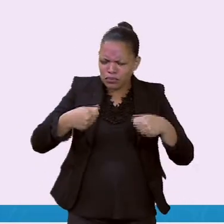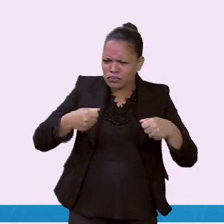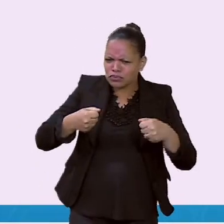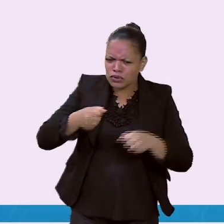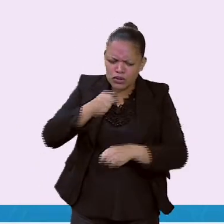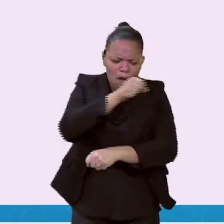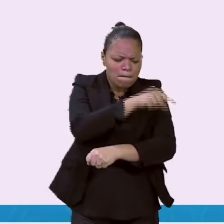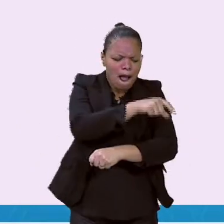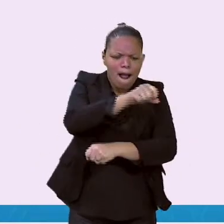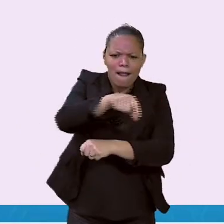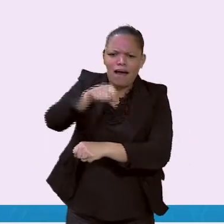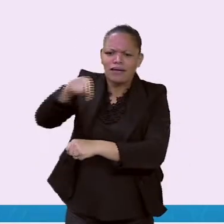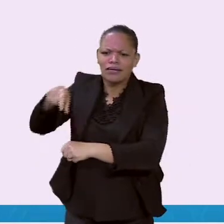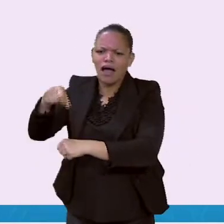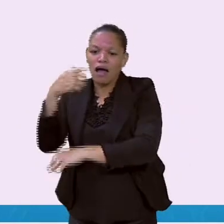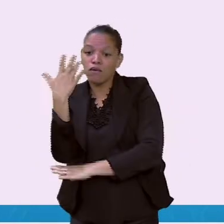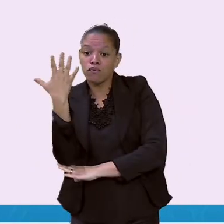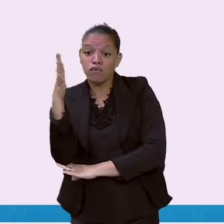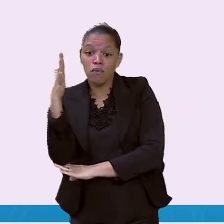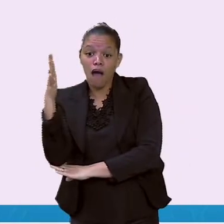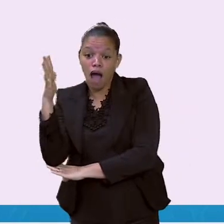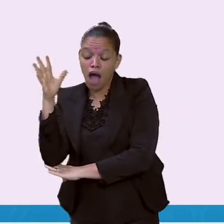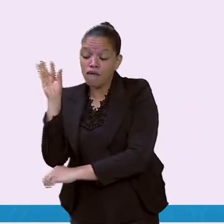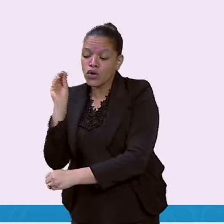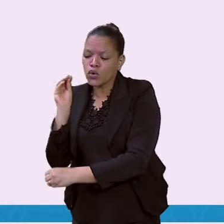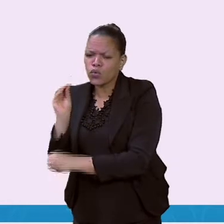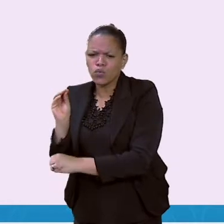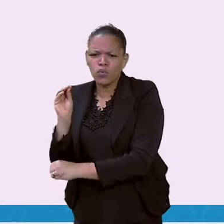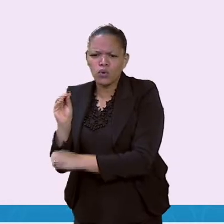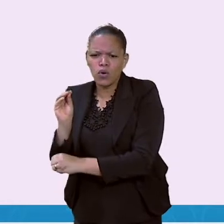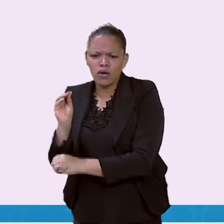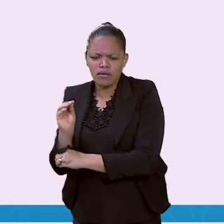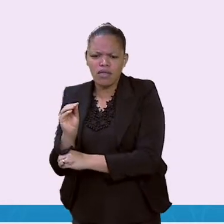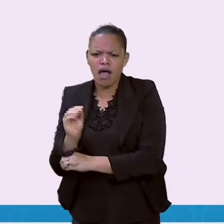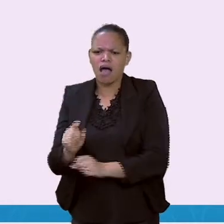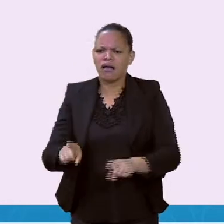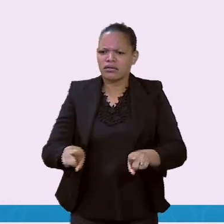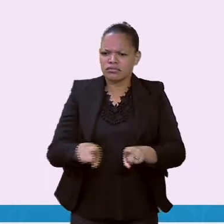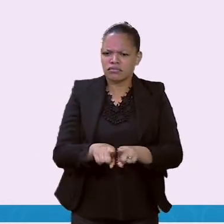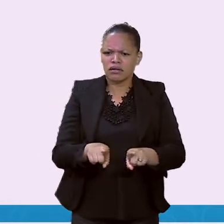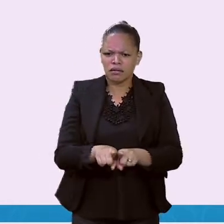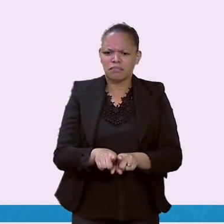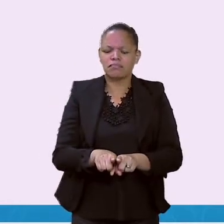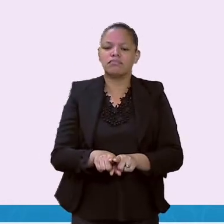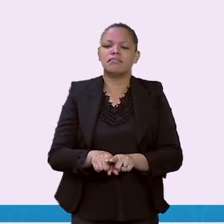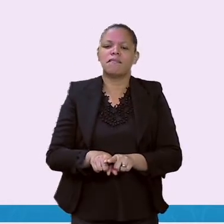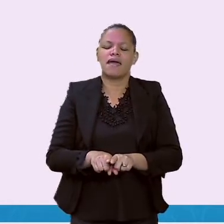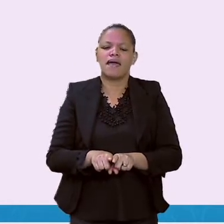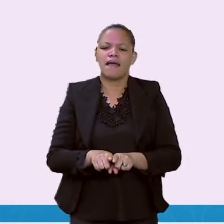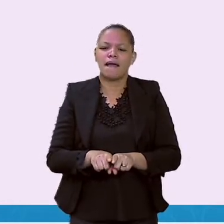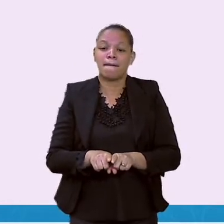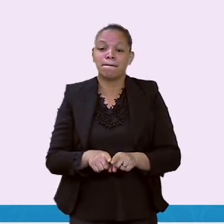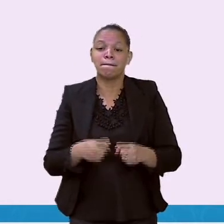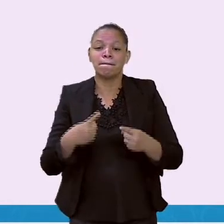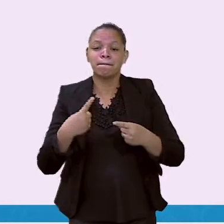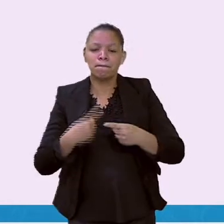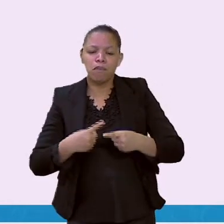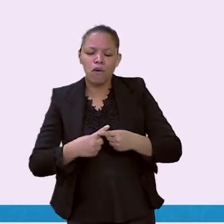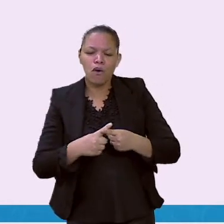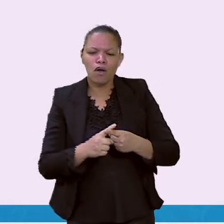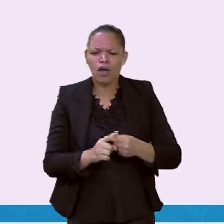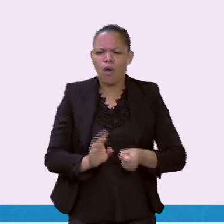sua casa e vai cuidar dela para ela crescer forte e bonita. Nos bairros mais